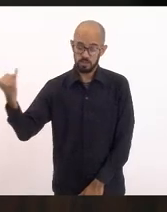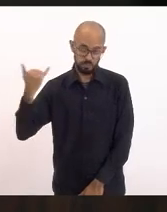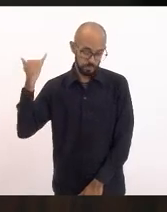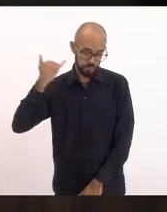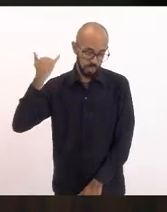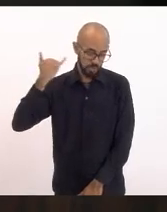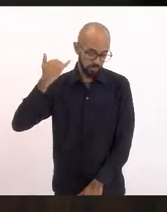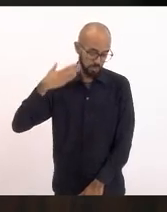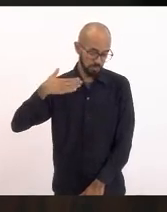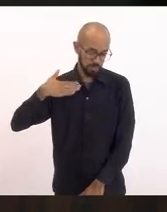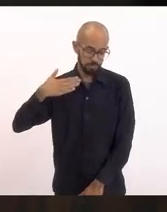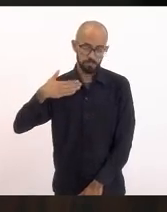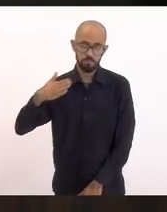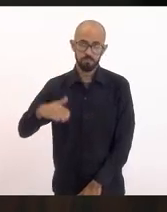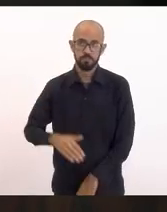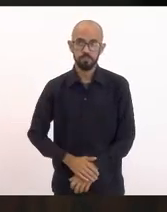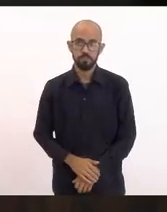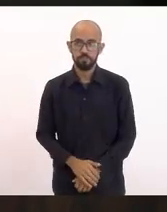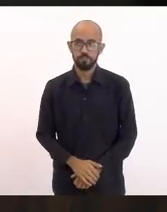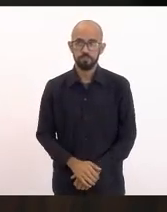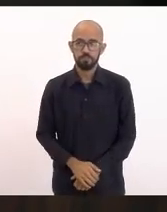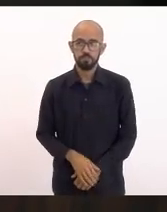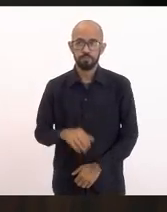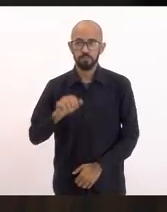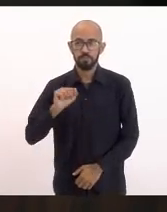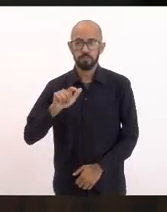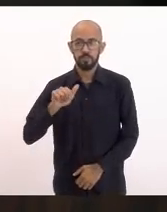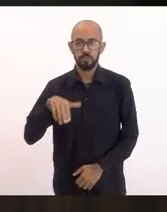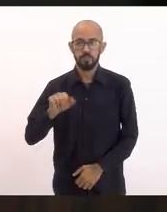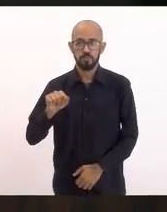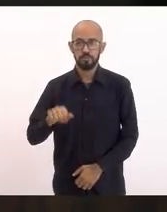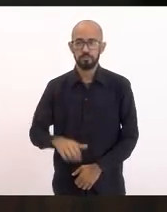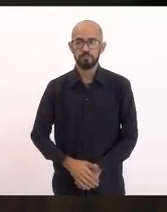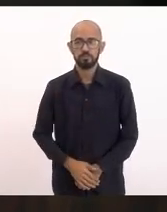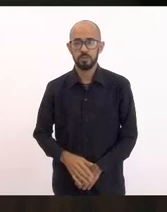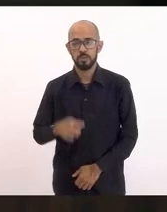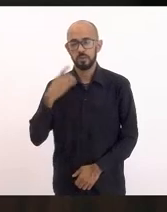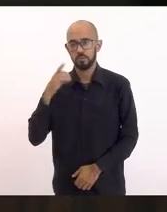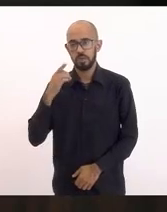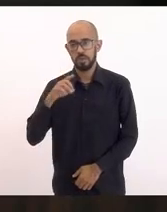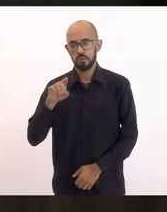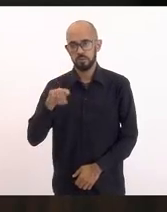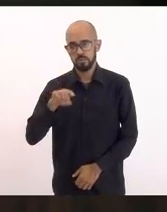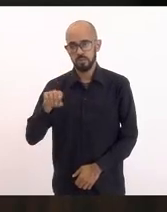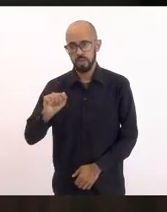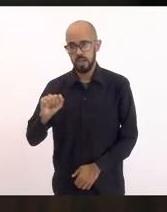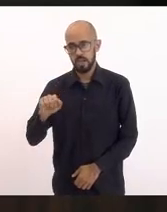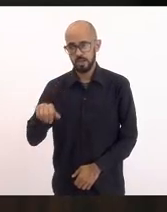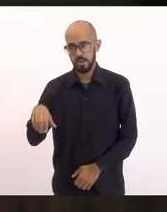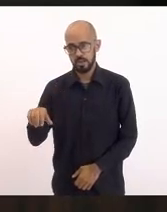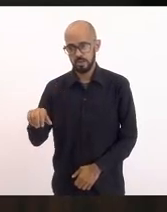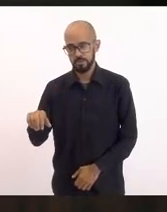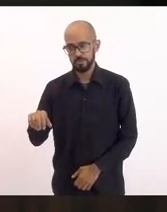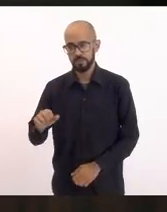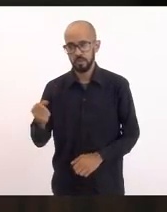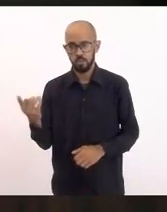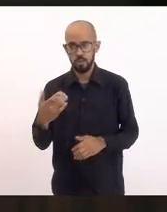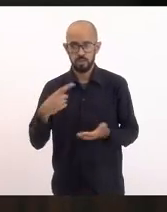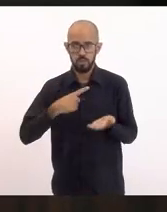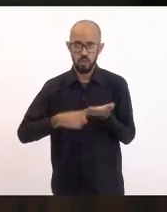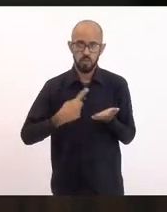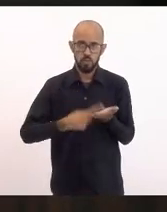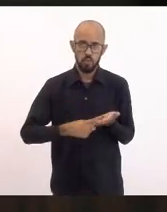Lana. Ouviu, Rodrigo? Deputado Zaca, quando há algum tipo de acordo, a gente vota os